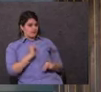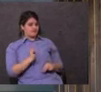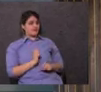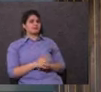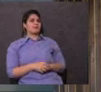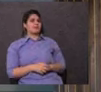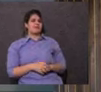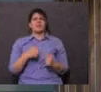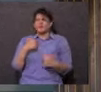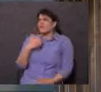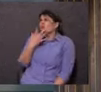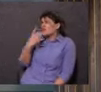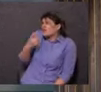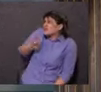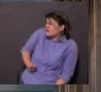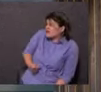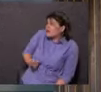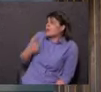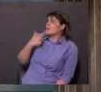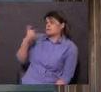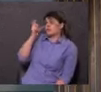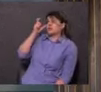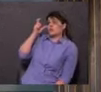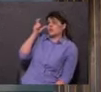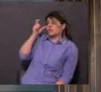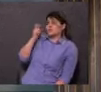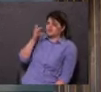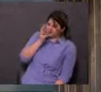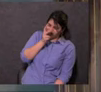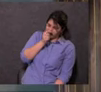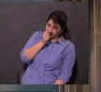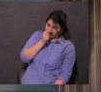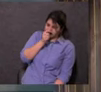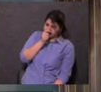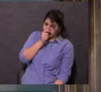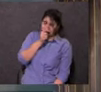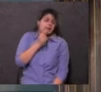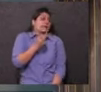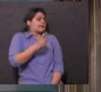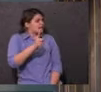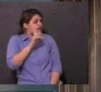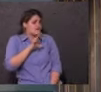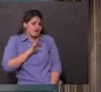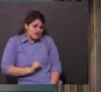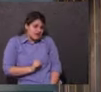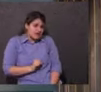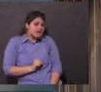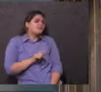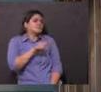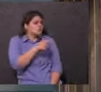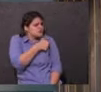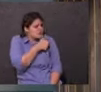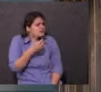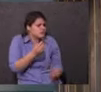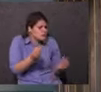Fico cá sozinha? Perguntou a Lúcia com pena. Não, filha. E tu sofres